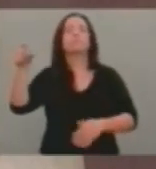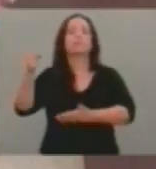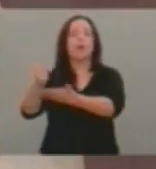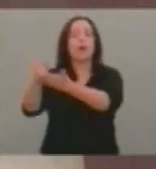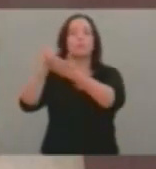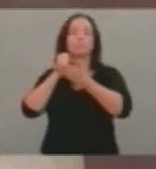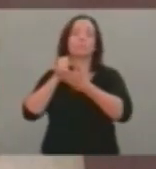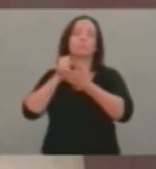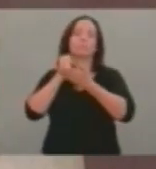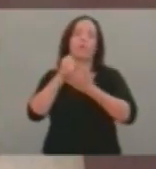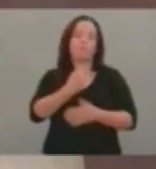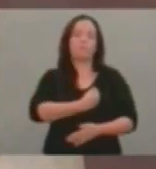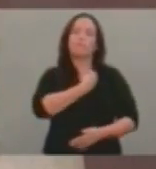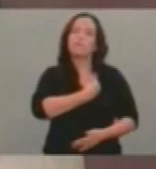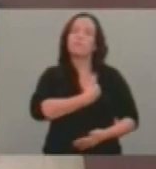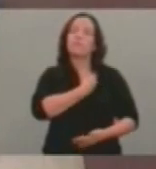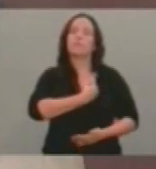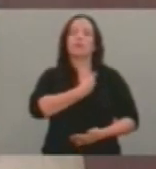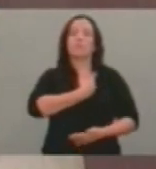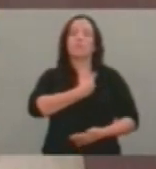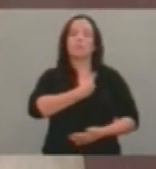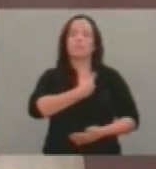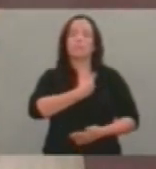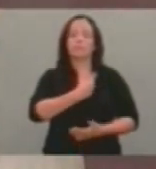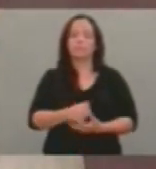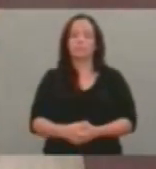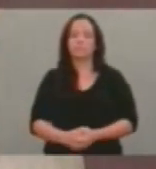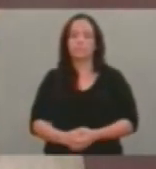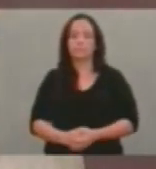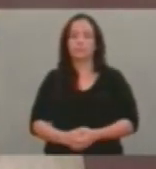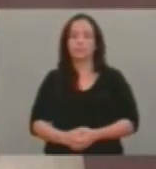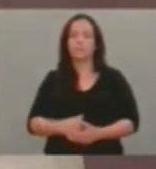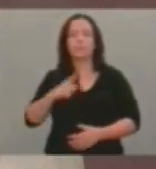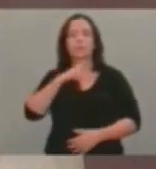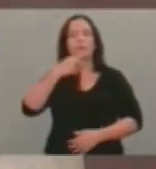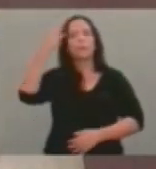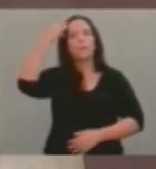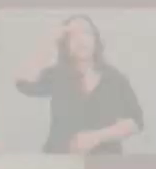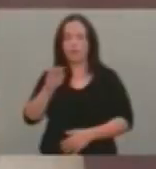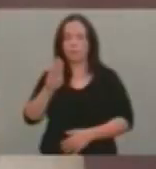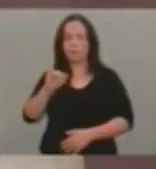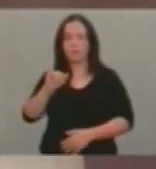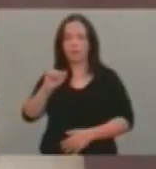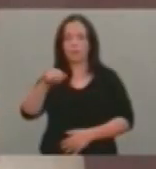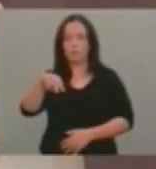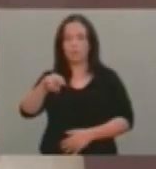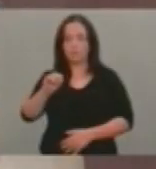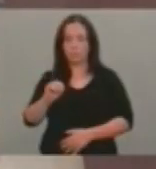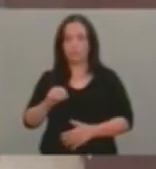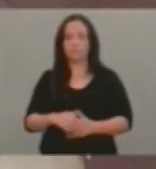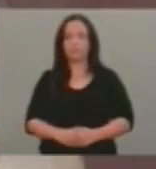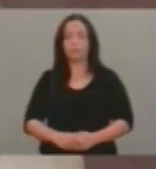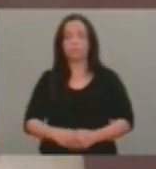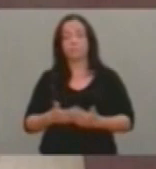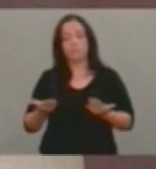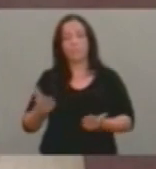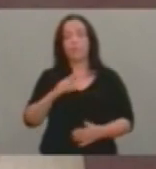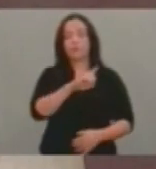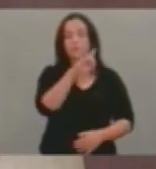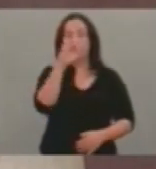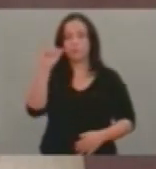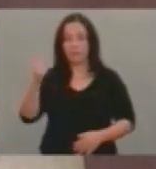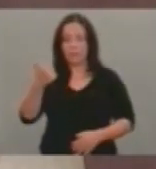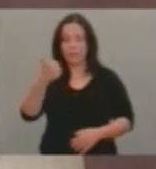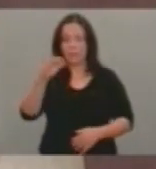sentido ao viver, que permite que a gente tenha acesso à memória, à história. No dia 10 de março